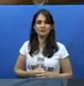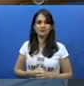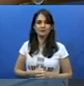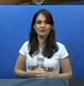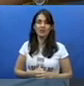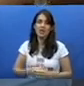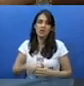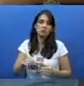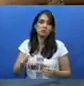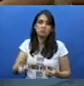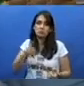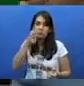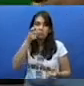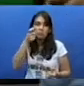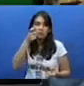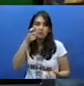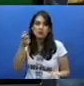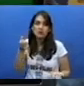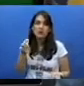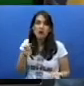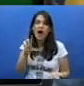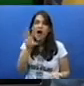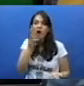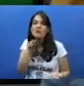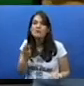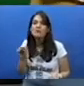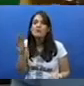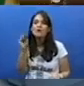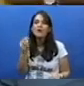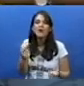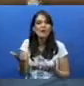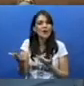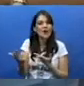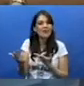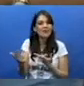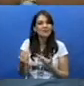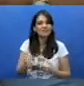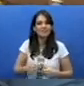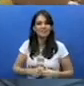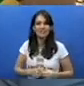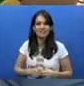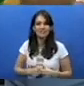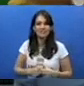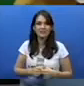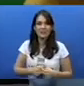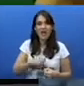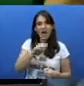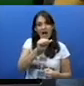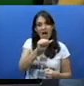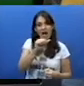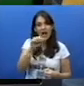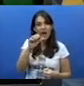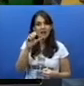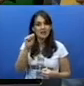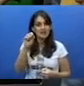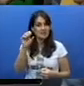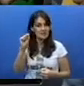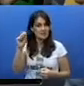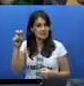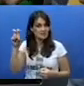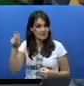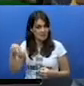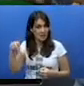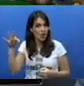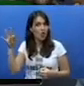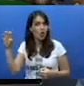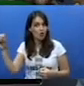Na pronúncia igual. Ele quis lançar um desafio de acento com 2 S's e